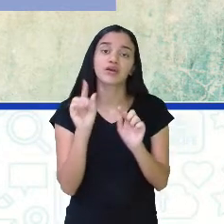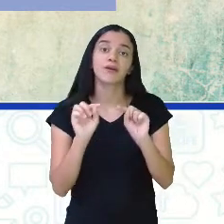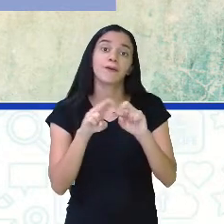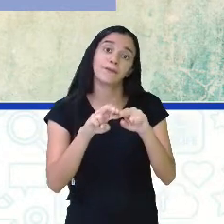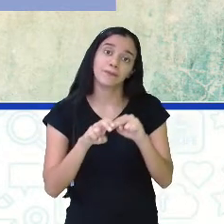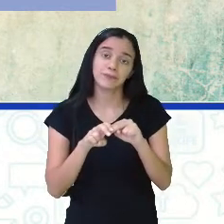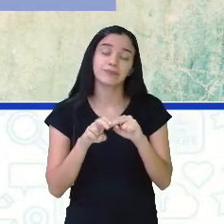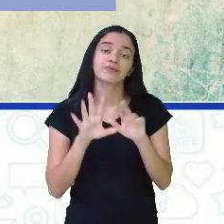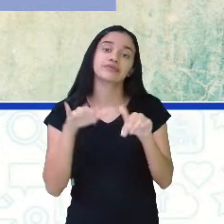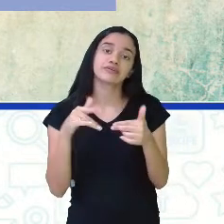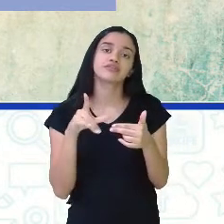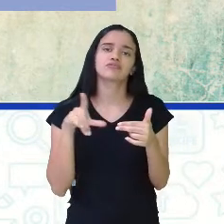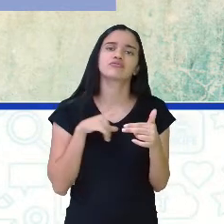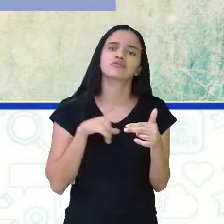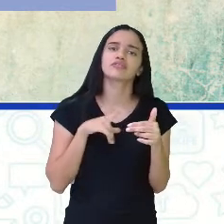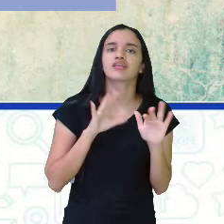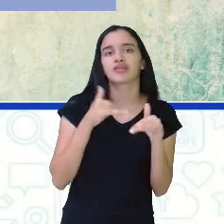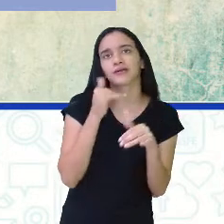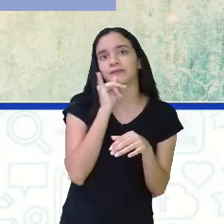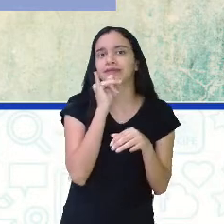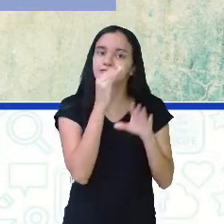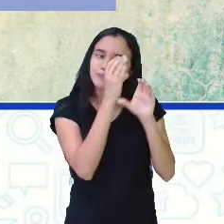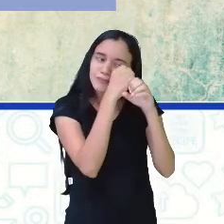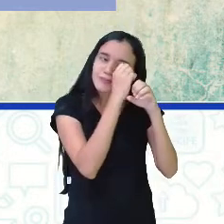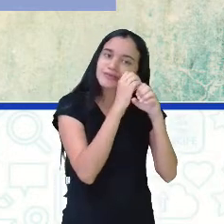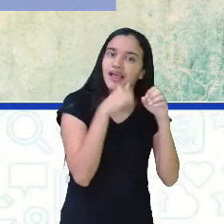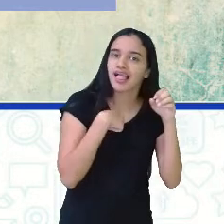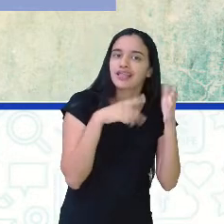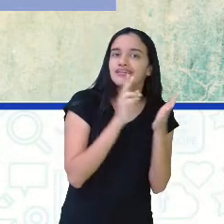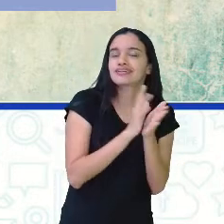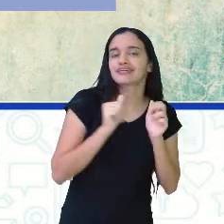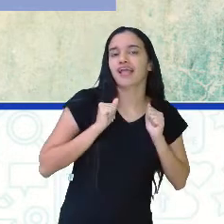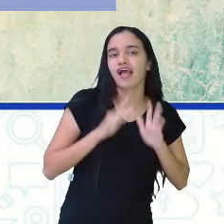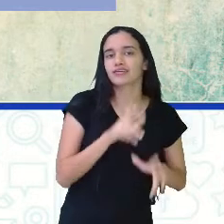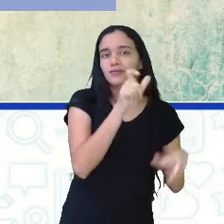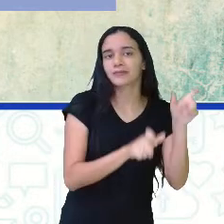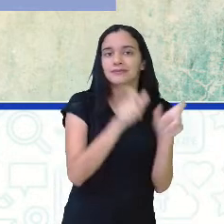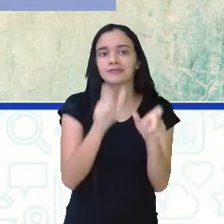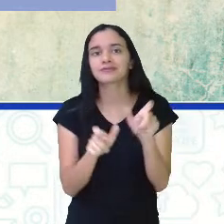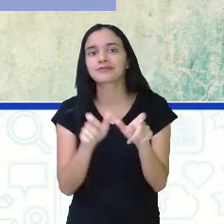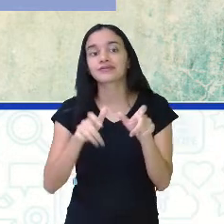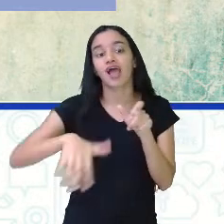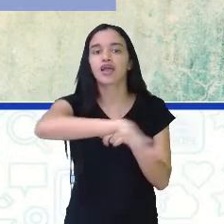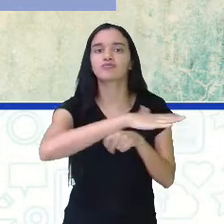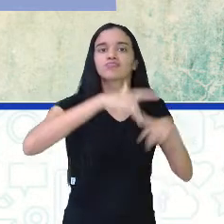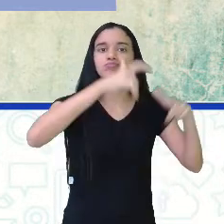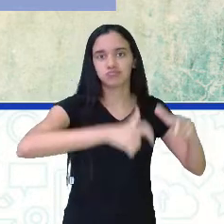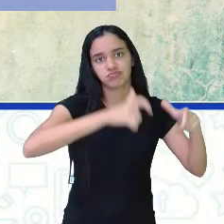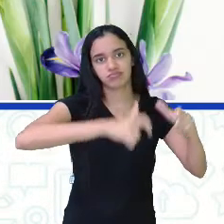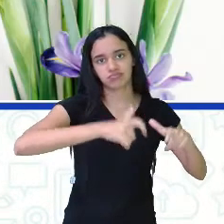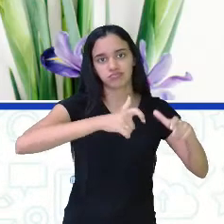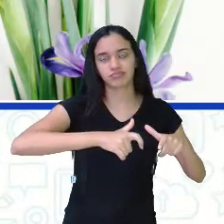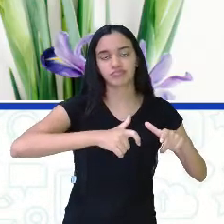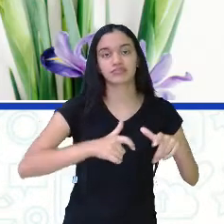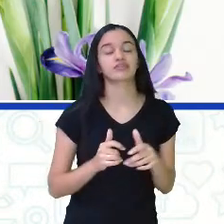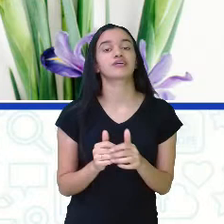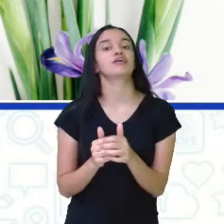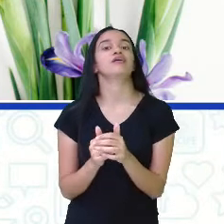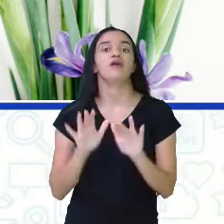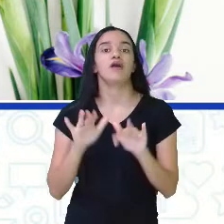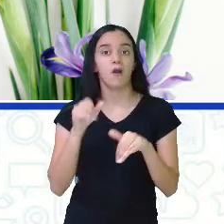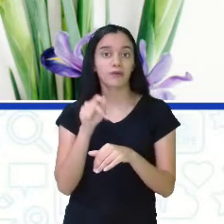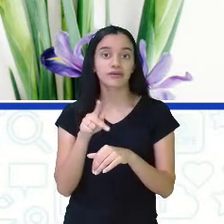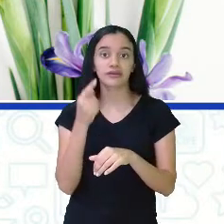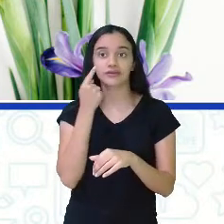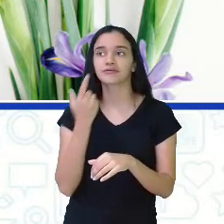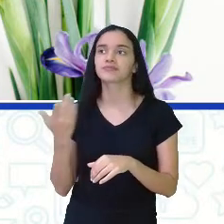portanto, mesmo microscópico, deve conter ação, personagem e cenário. mesmo implícito. Tá?